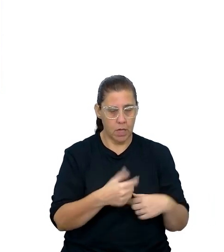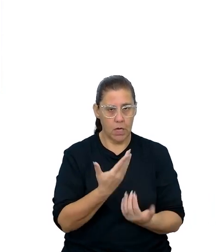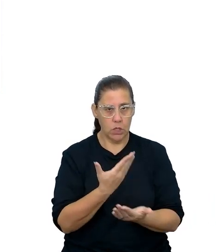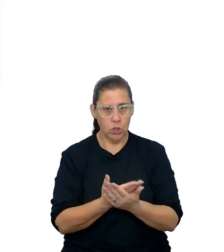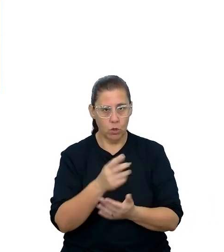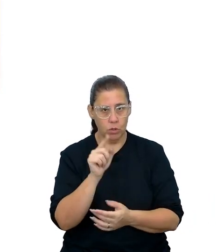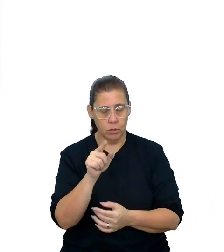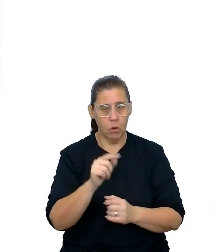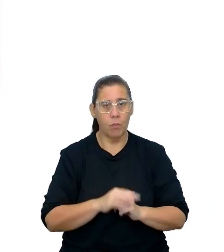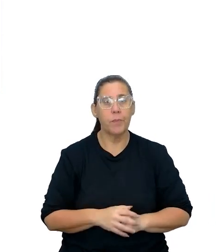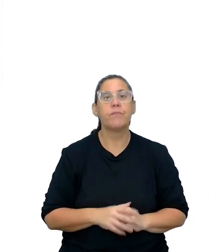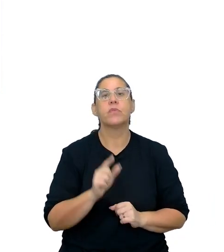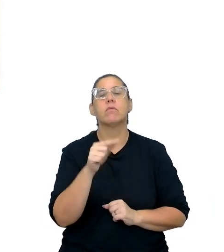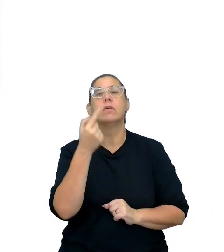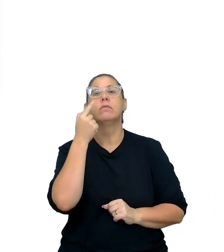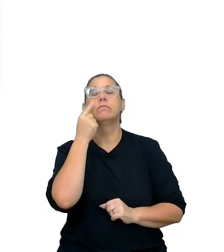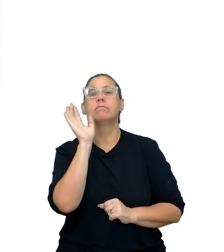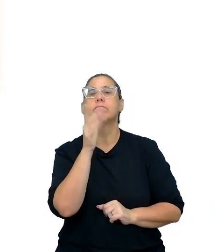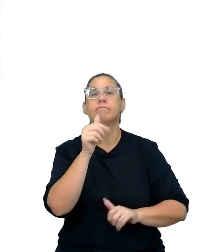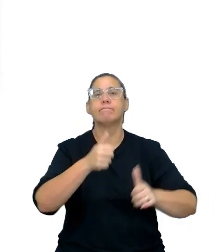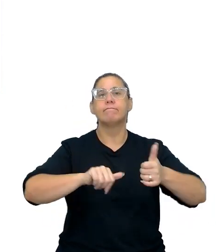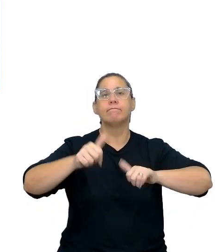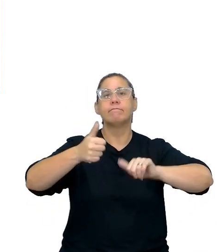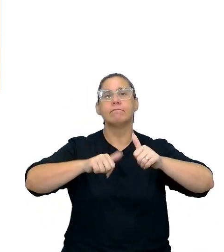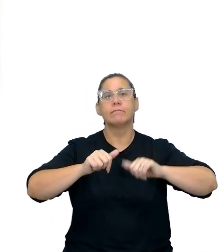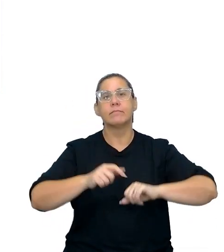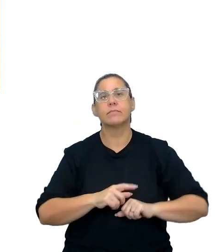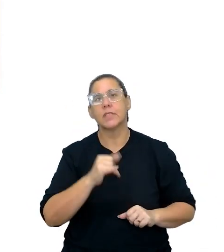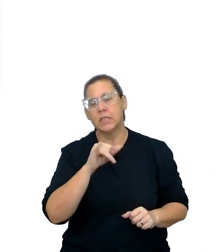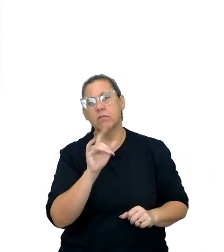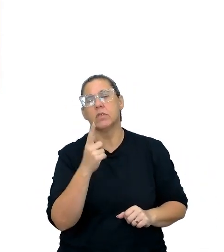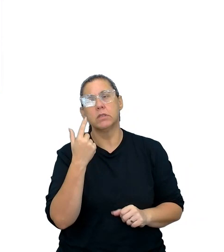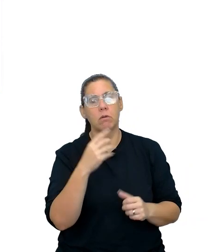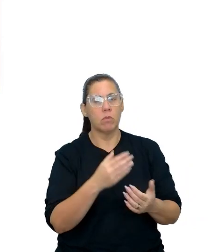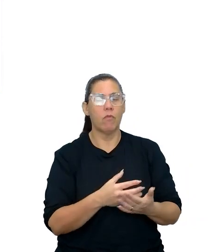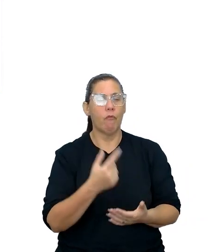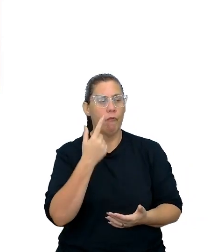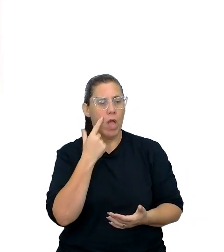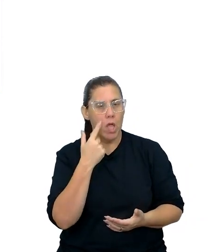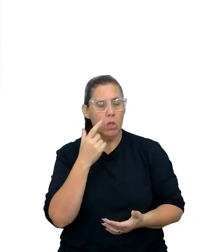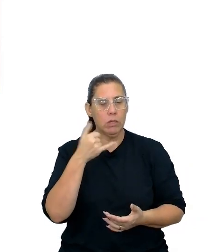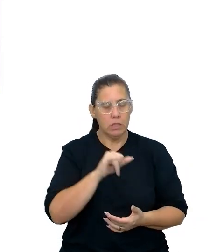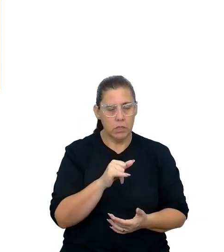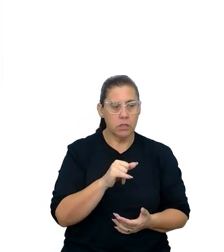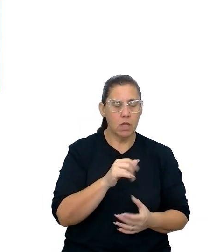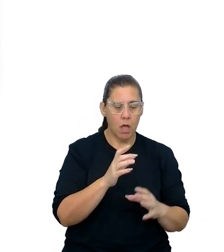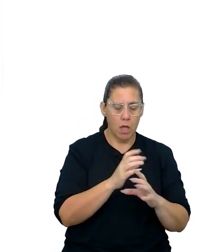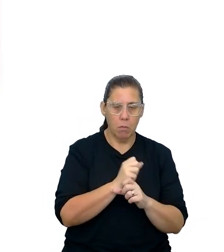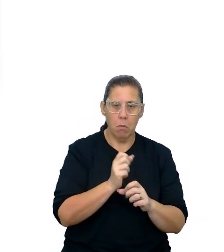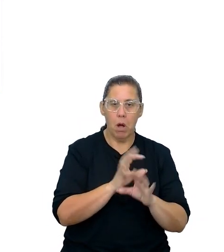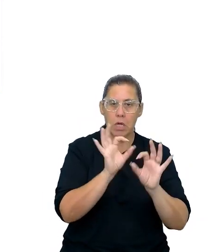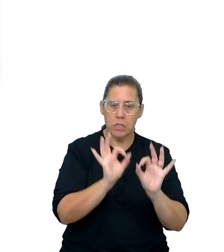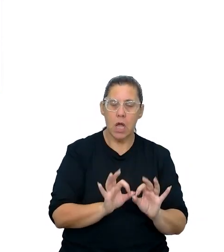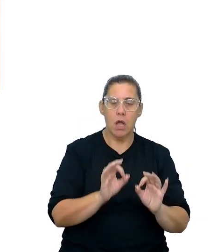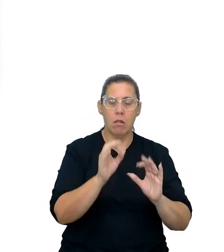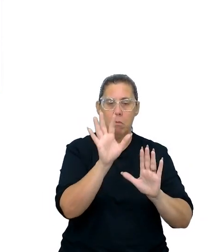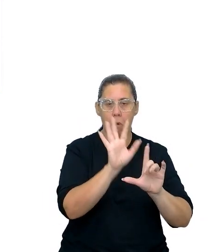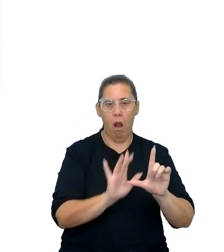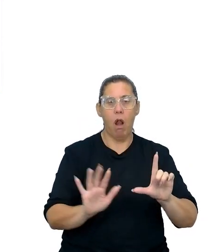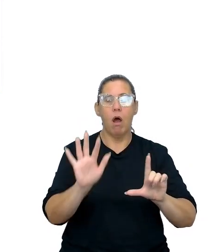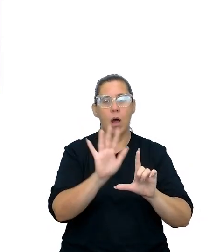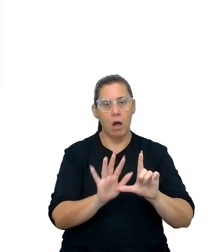já foi, que vocês já viram das avaliações, que vocês não estão recebendo aí os resultados aí na plataforma, enfim,